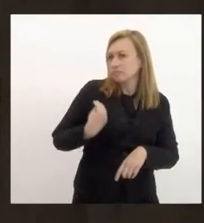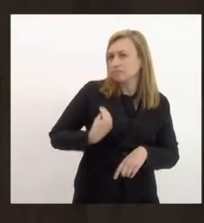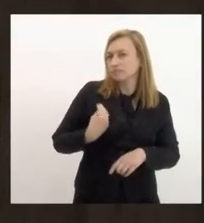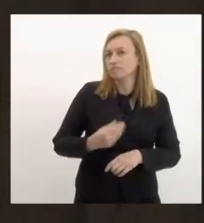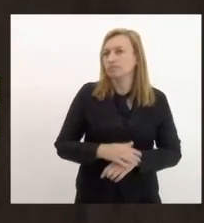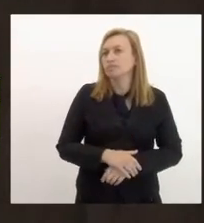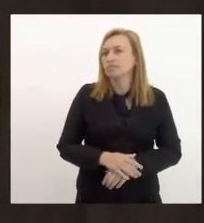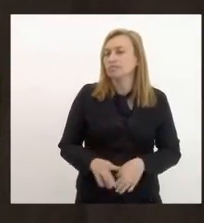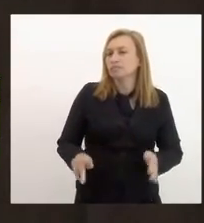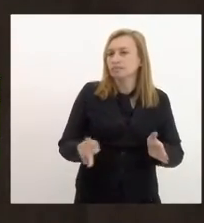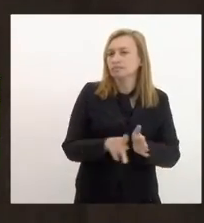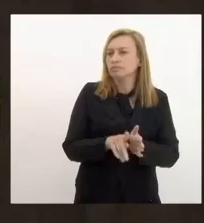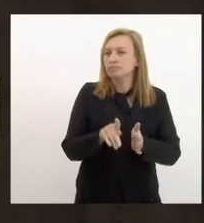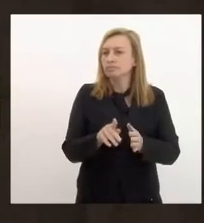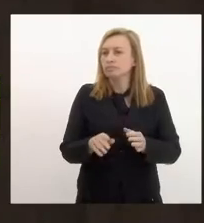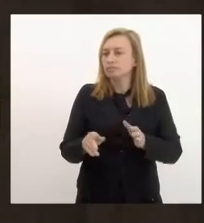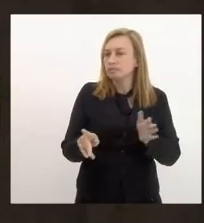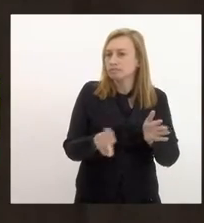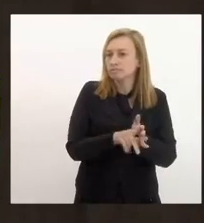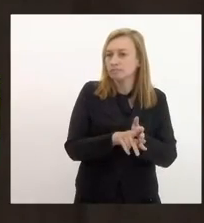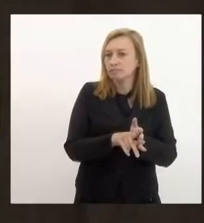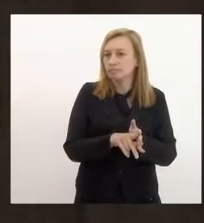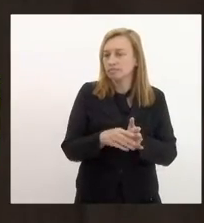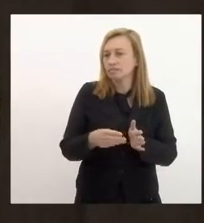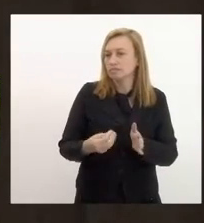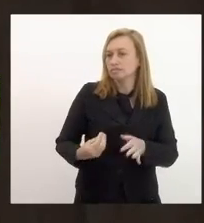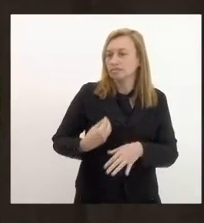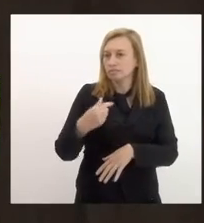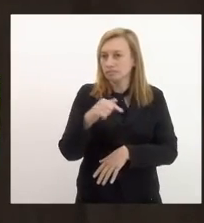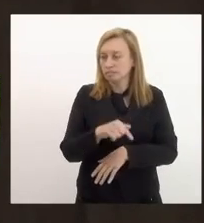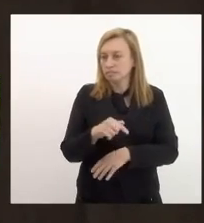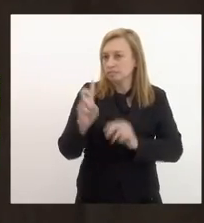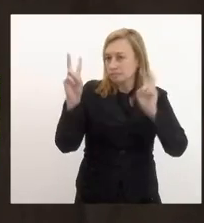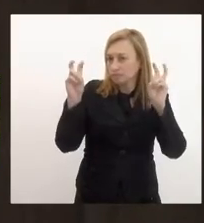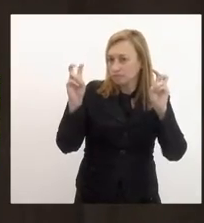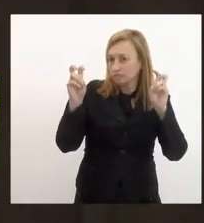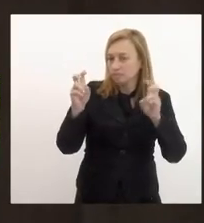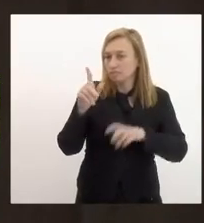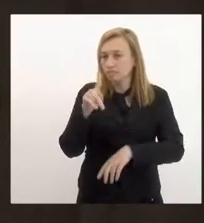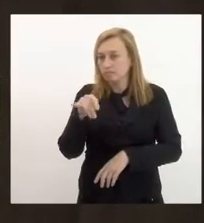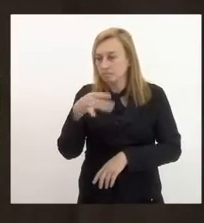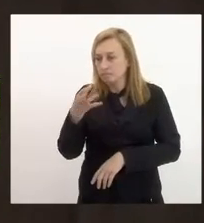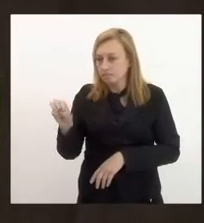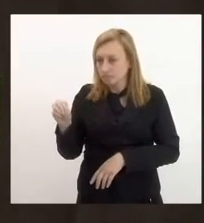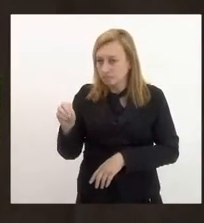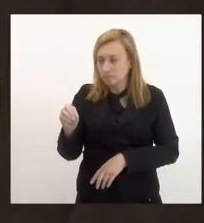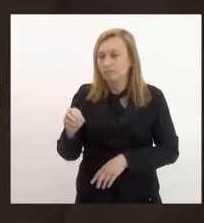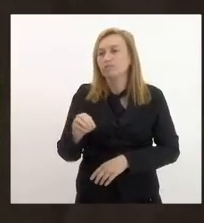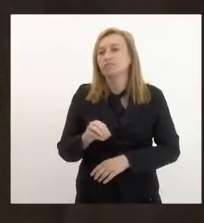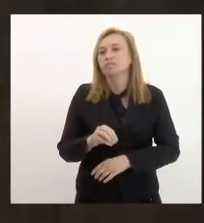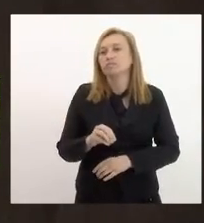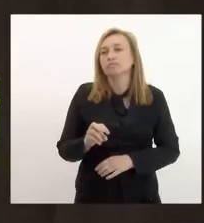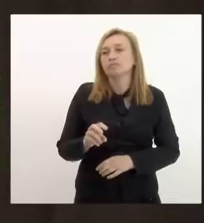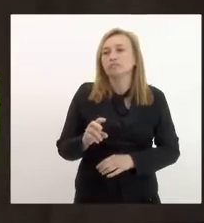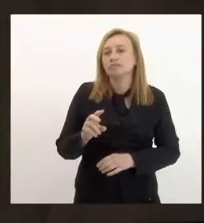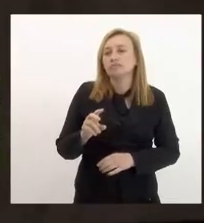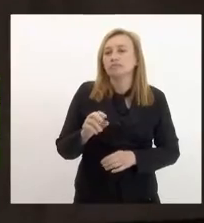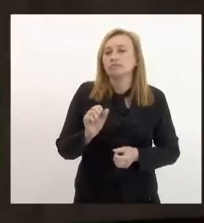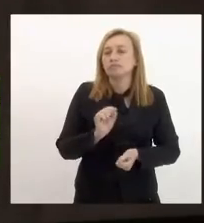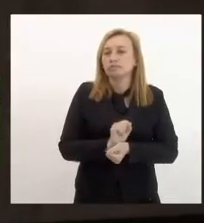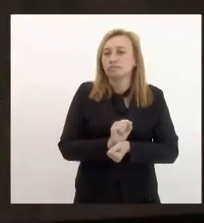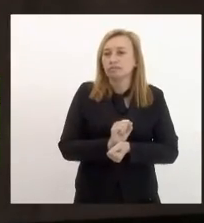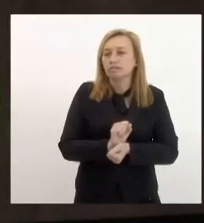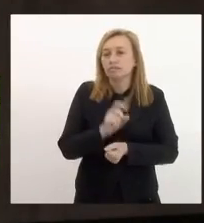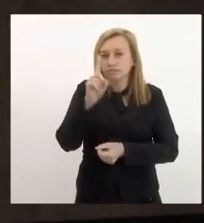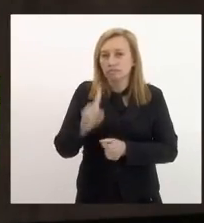algum parte desse projeto que hoje está aqui como há a questão das progressões a questão de suspensão de